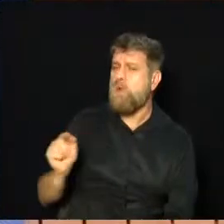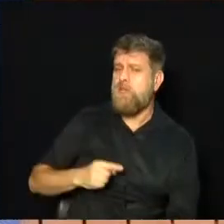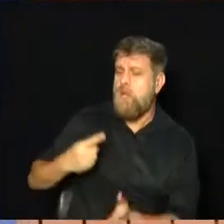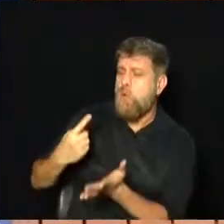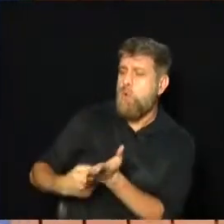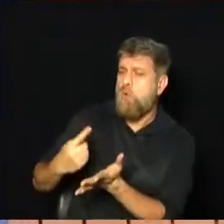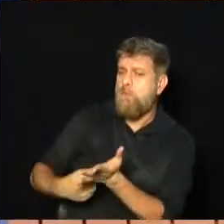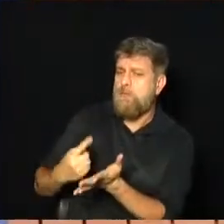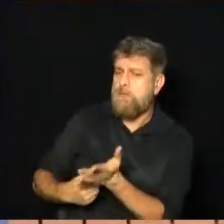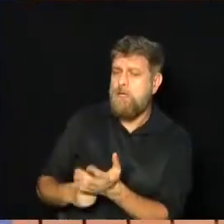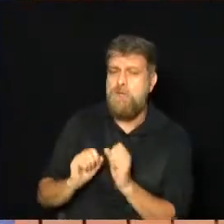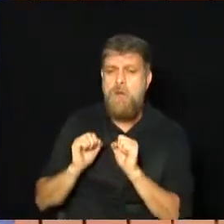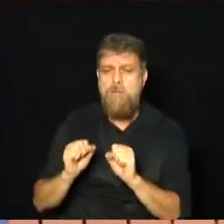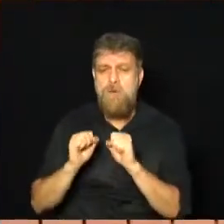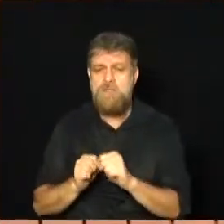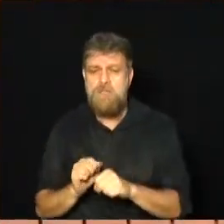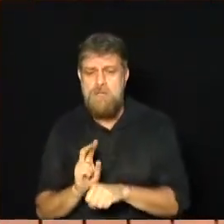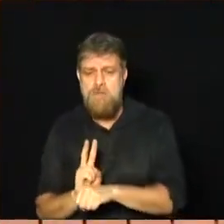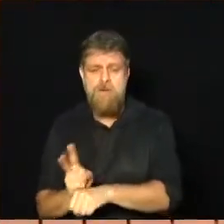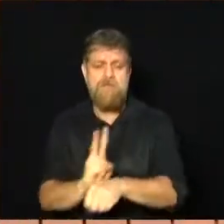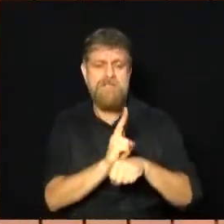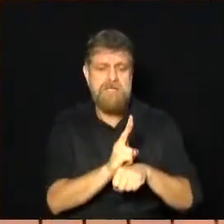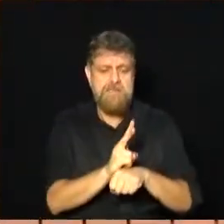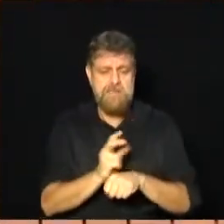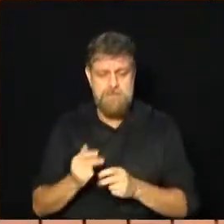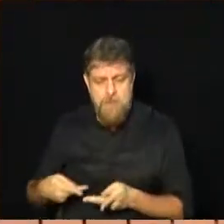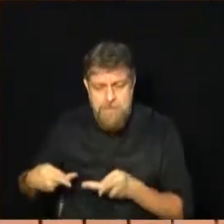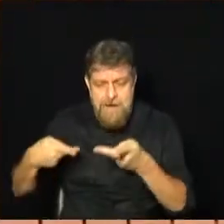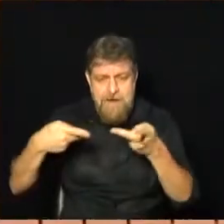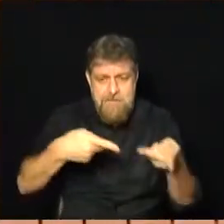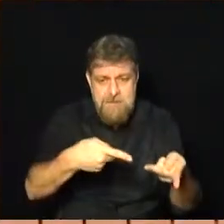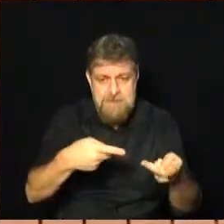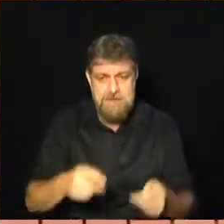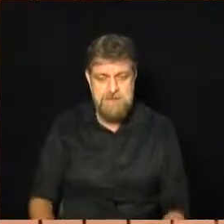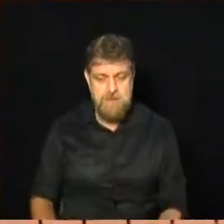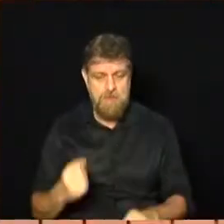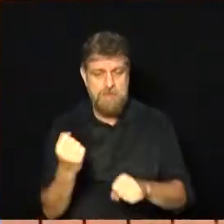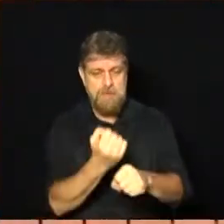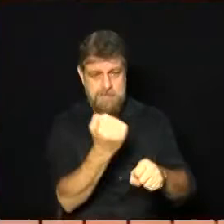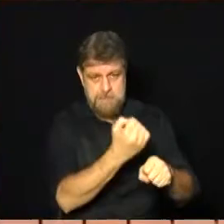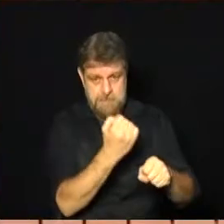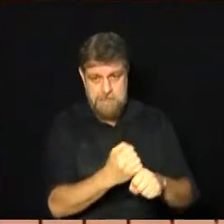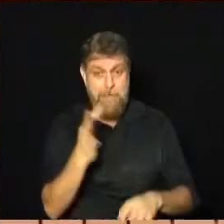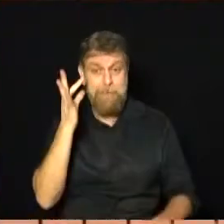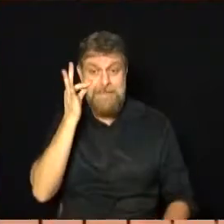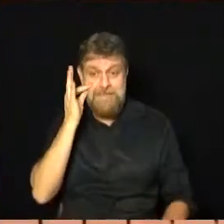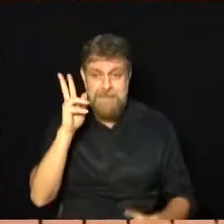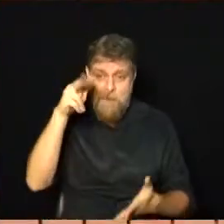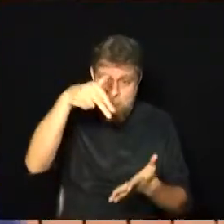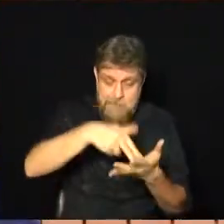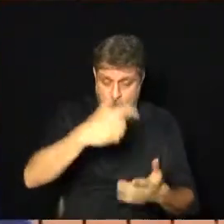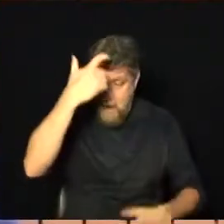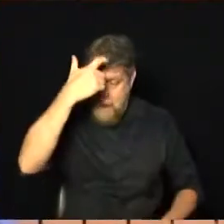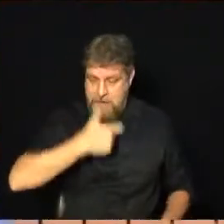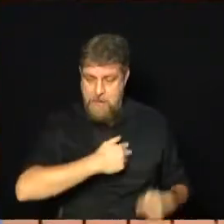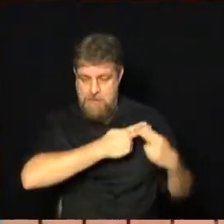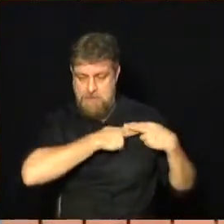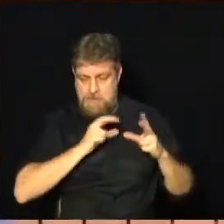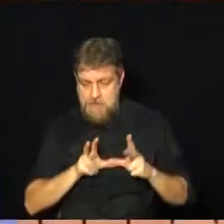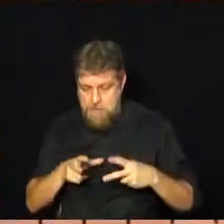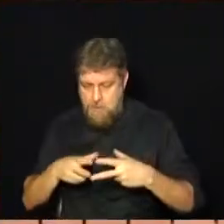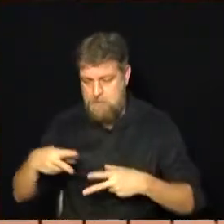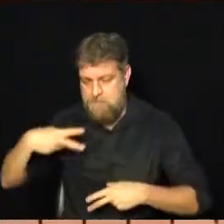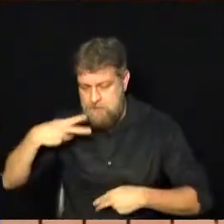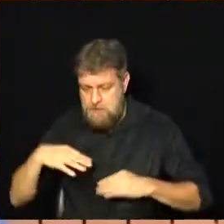uma possível fiscalização, visita no canteiro de obras? Com certeza, eu como presidente da Comissão de Mobilidade e